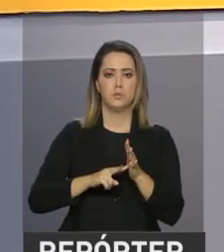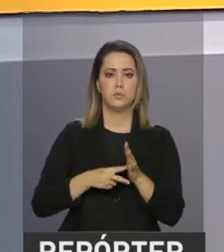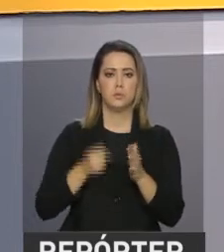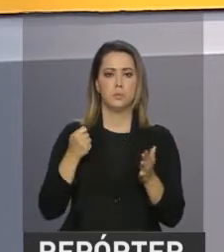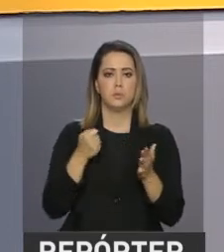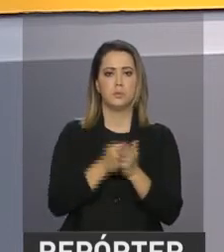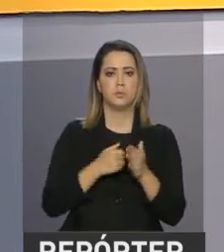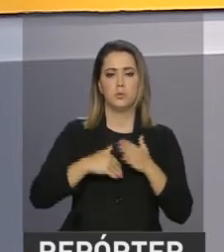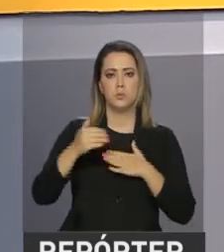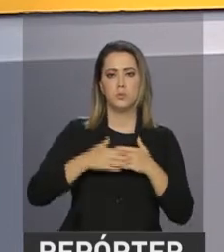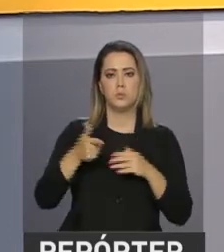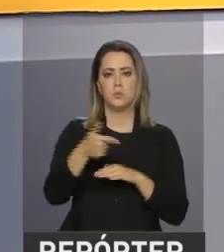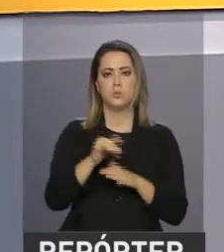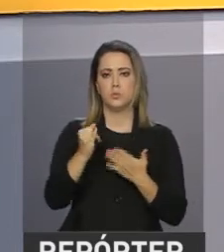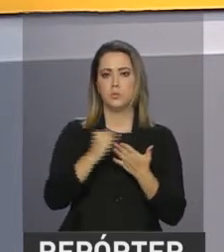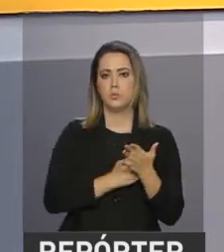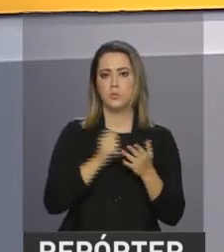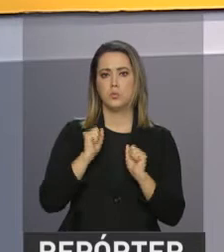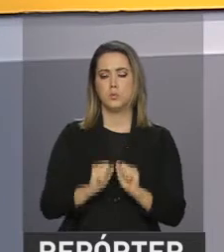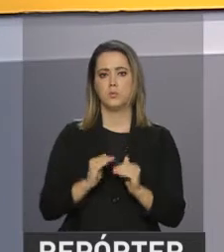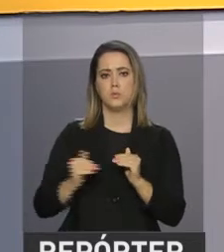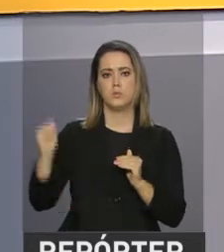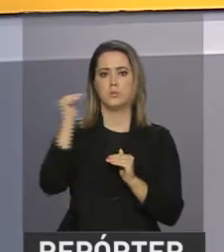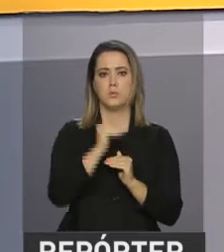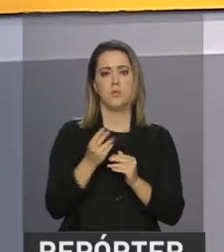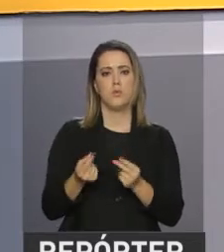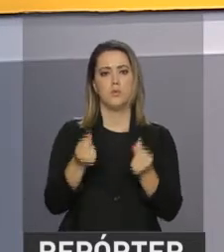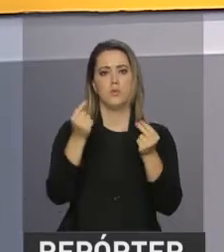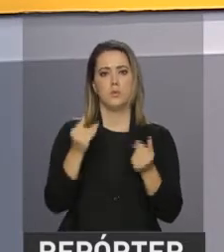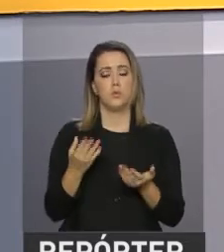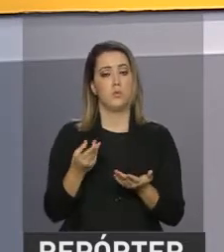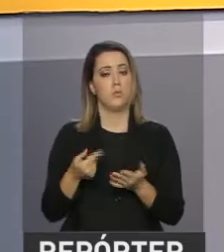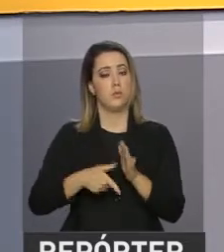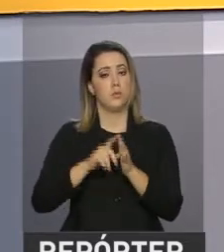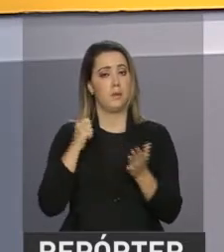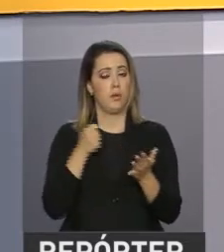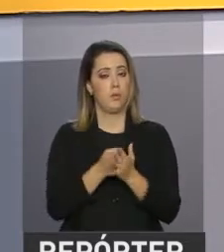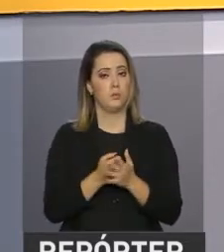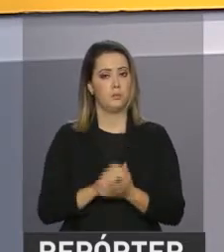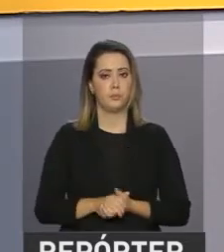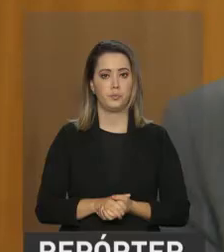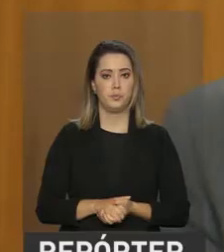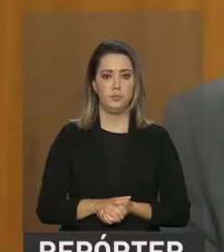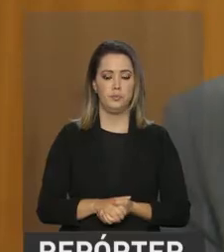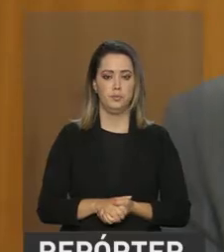obrigatória ou qualquer outro tipo de imposto que possa exceder o valor do que era cobrado anteriormente